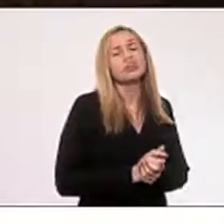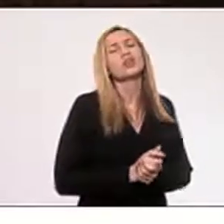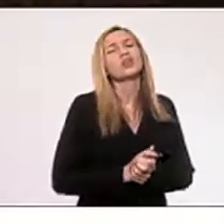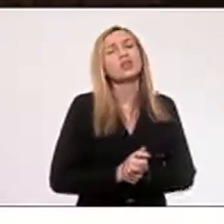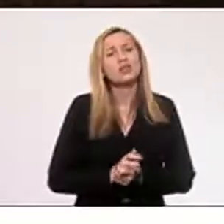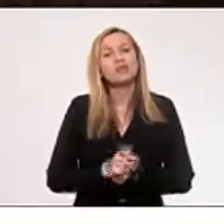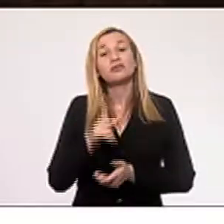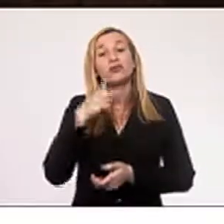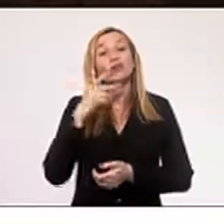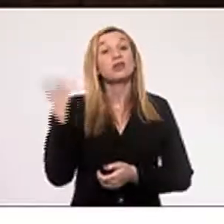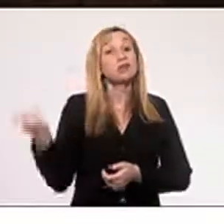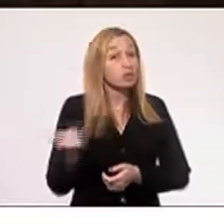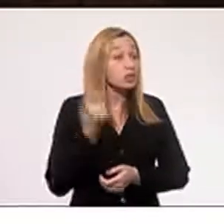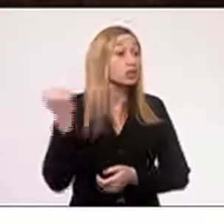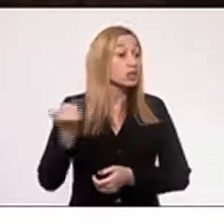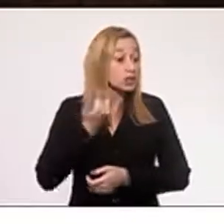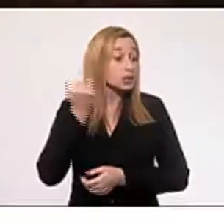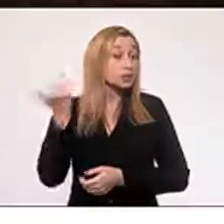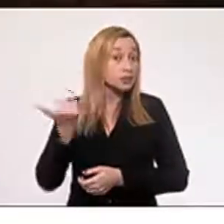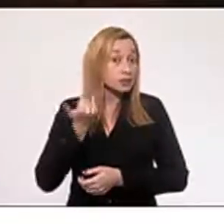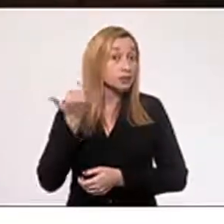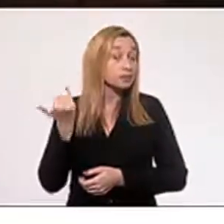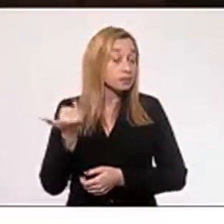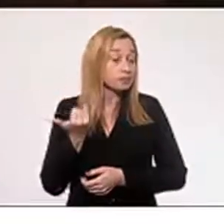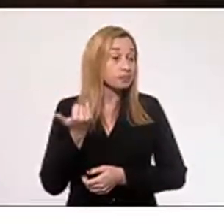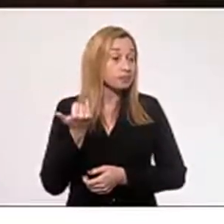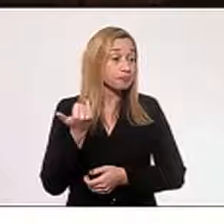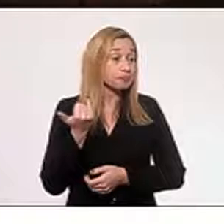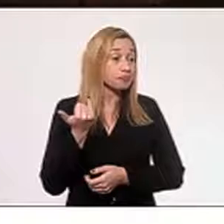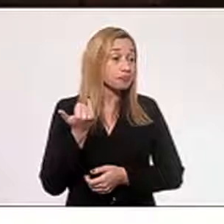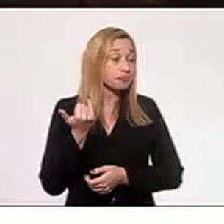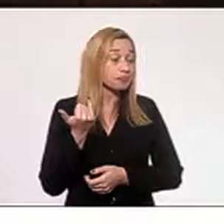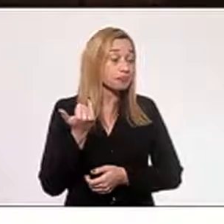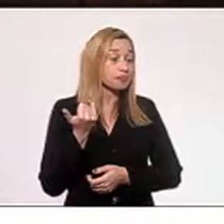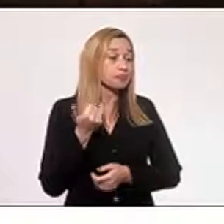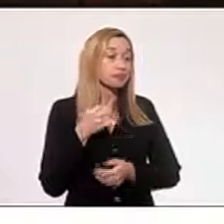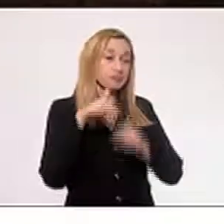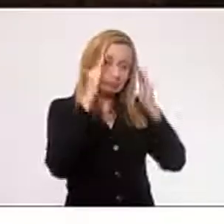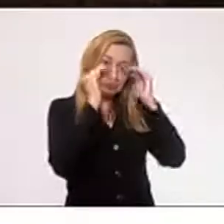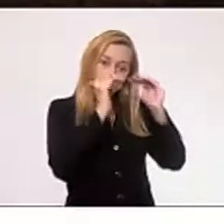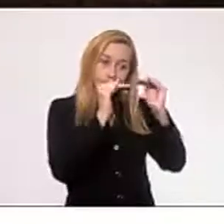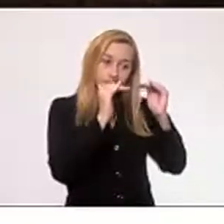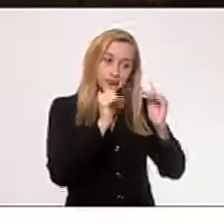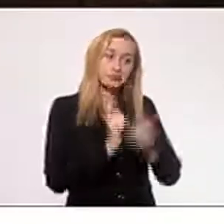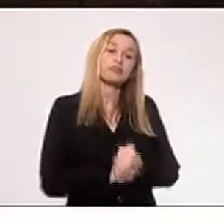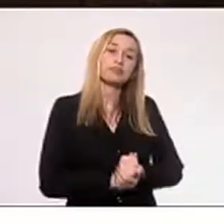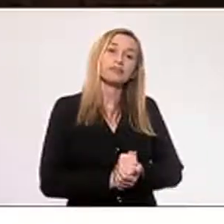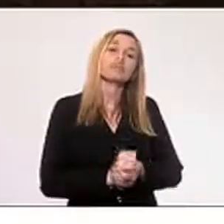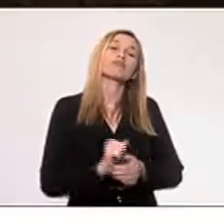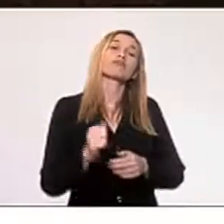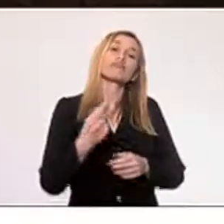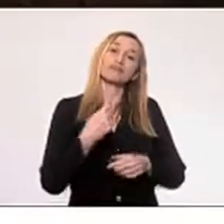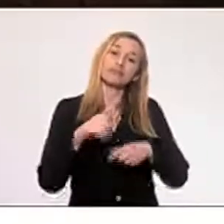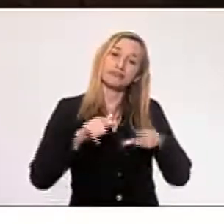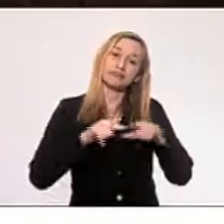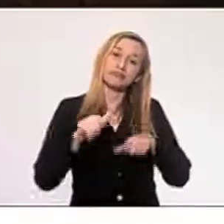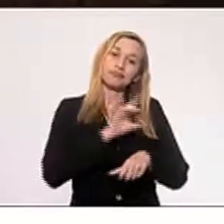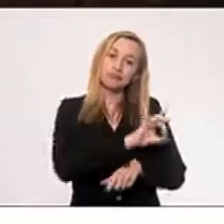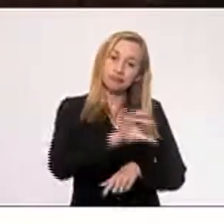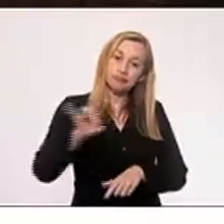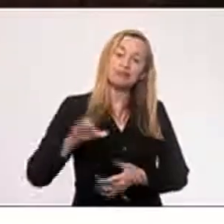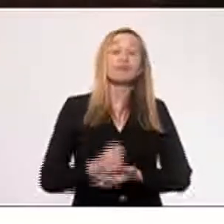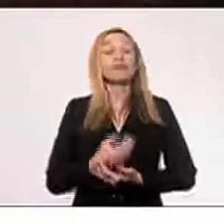mencionou a importância de nos respeitarmos mutuamente no exercício dos mandatos.